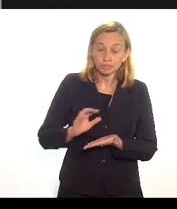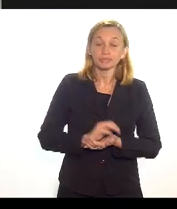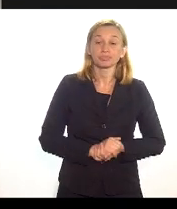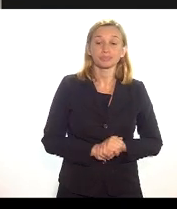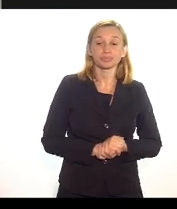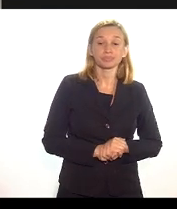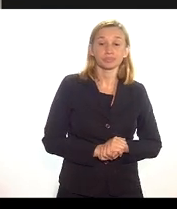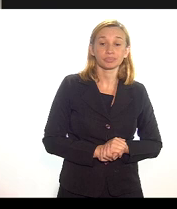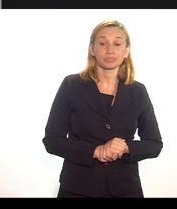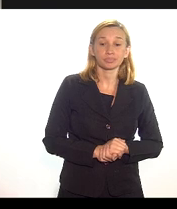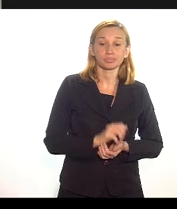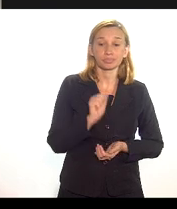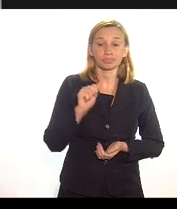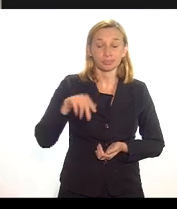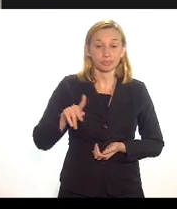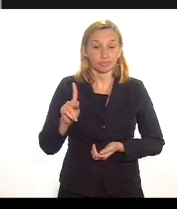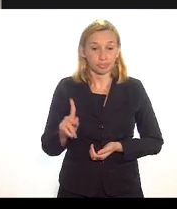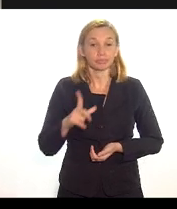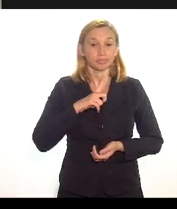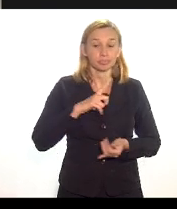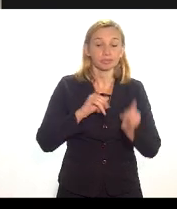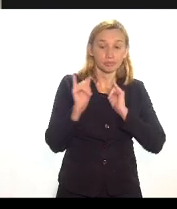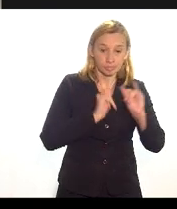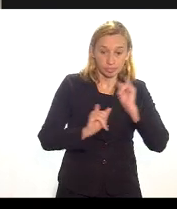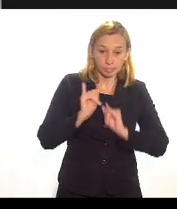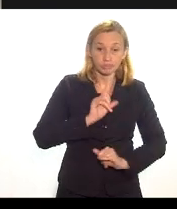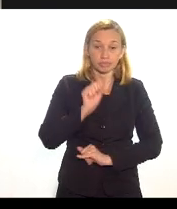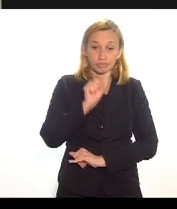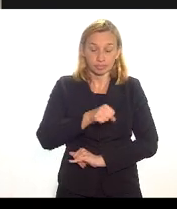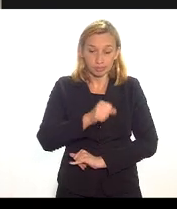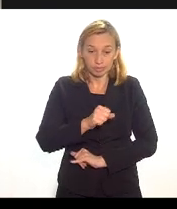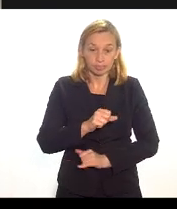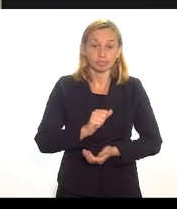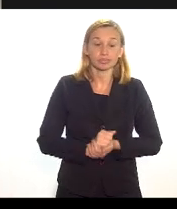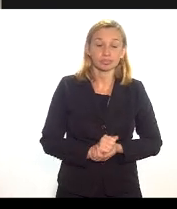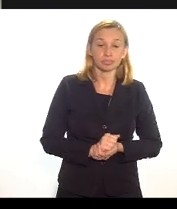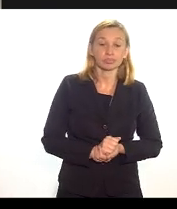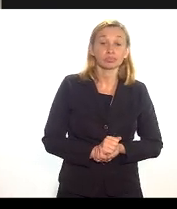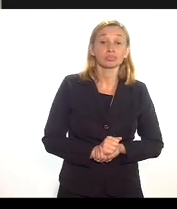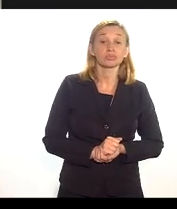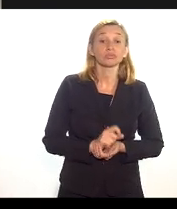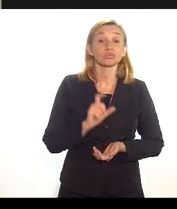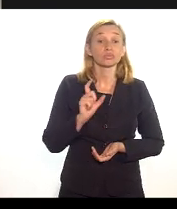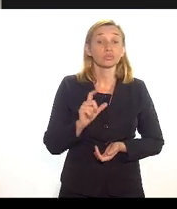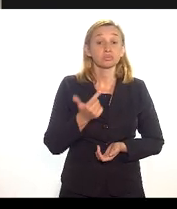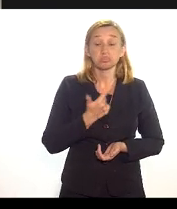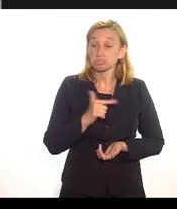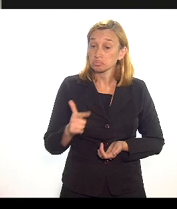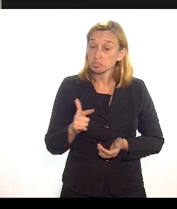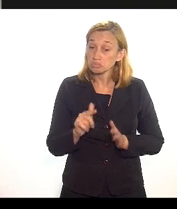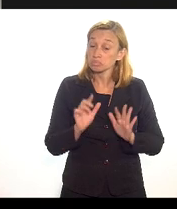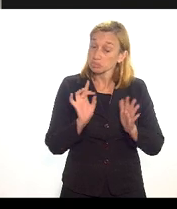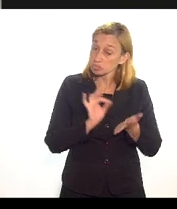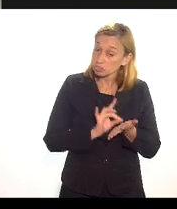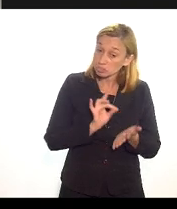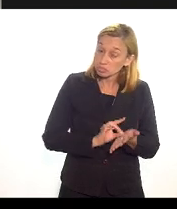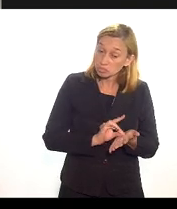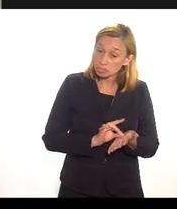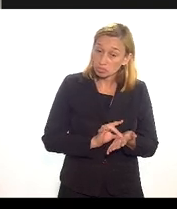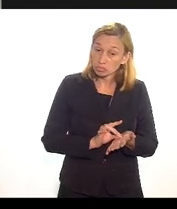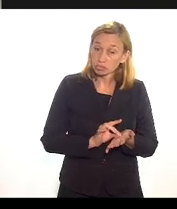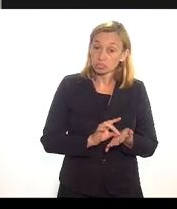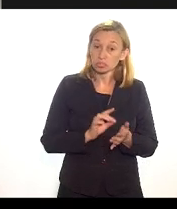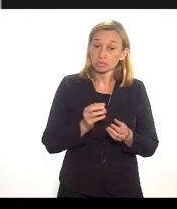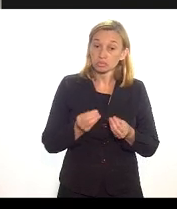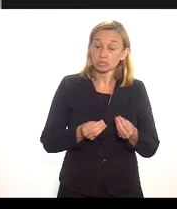Então, a ANP tem, sim, as informações possíveis de auditar. O que ela não tem, aparentemente, é tônus para fazer